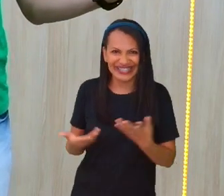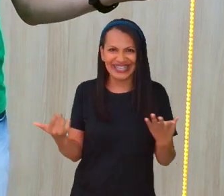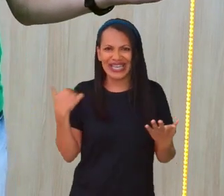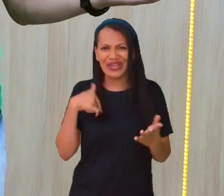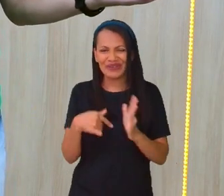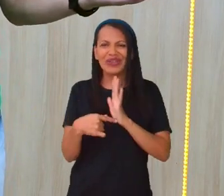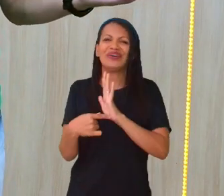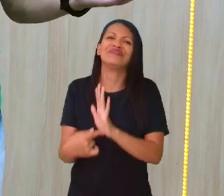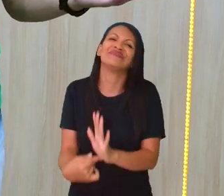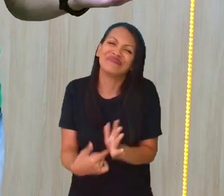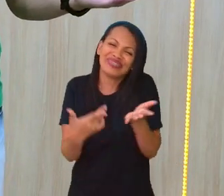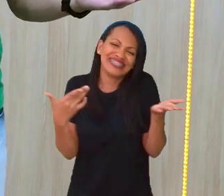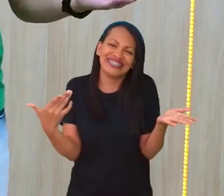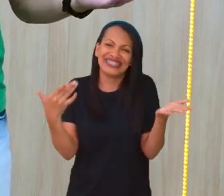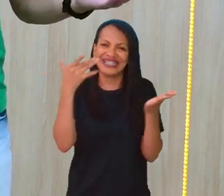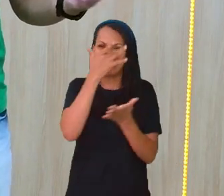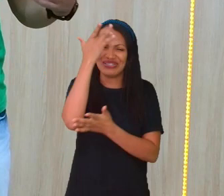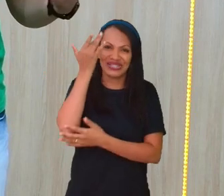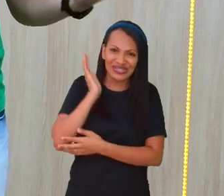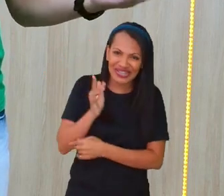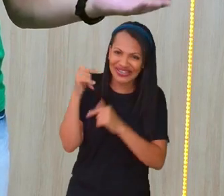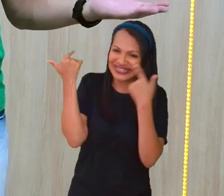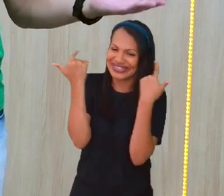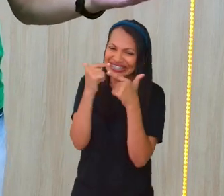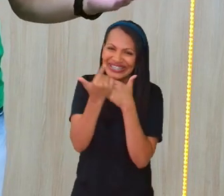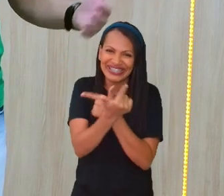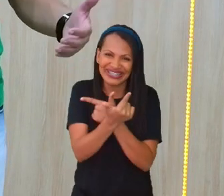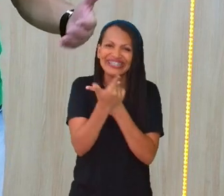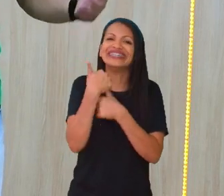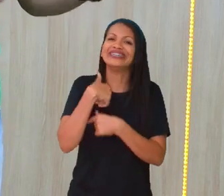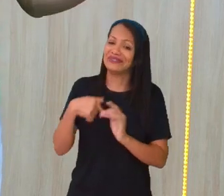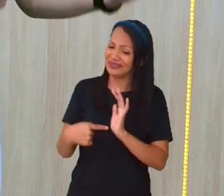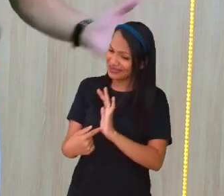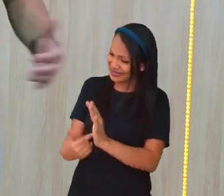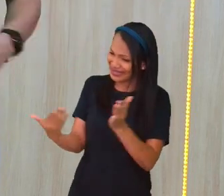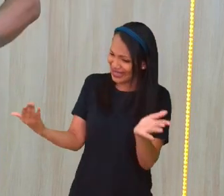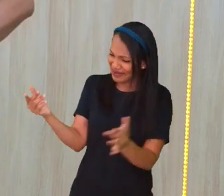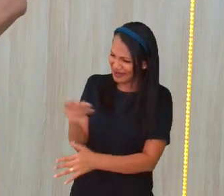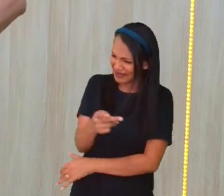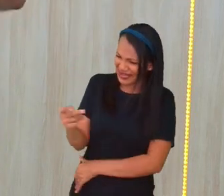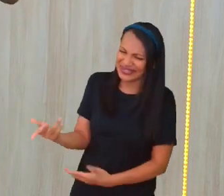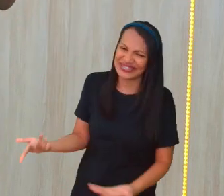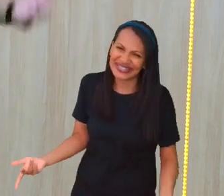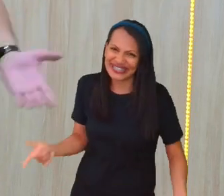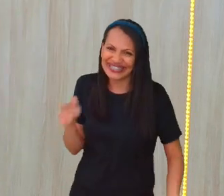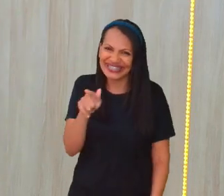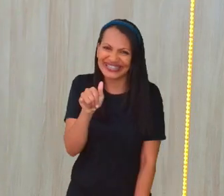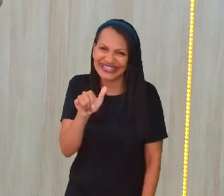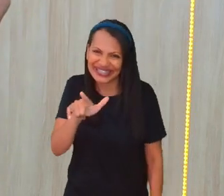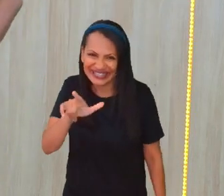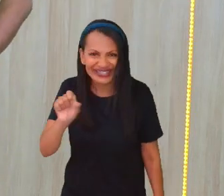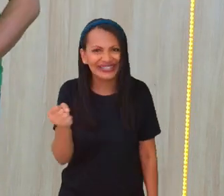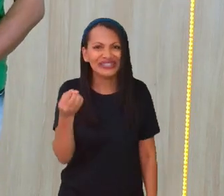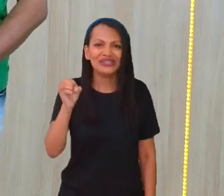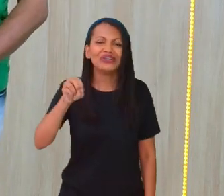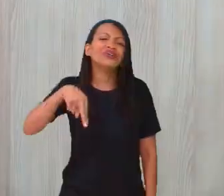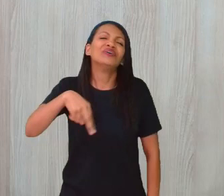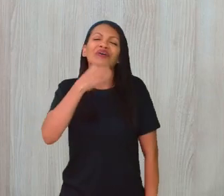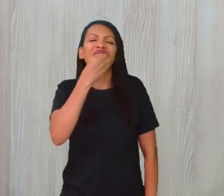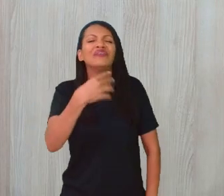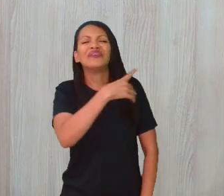ia apresentar o camarada, rapaz, aí ele já fica rindo daquele jeito. Então já se apresente logo, professor Gilson. Bom dia, meu povo. Bom